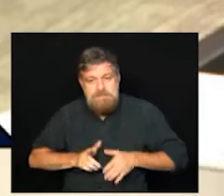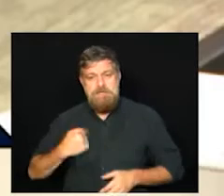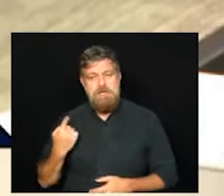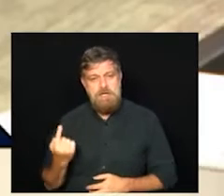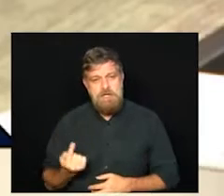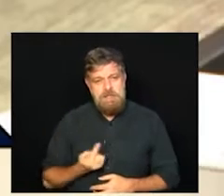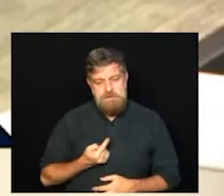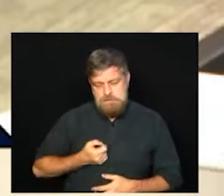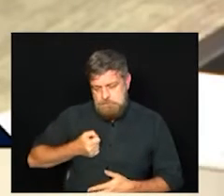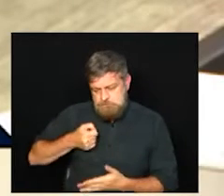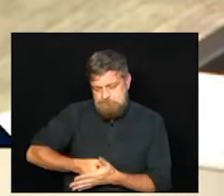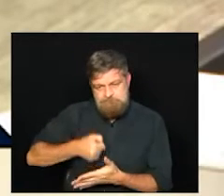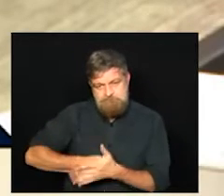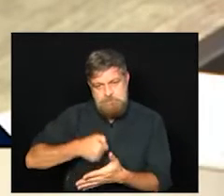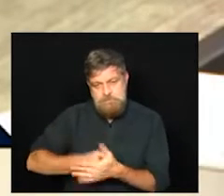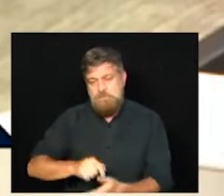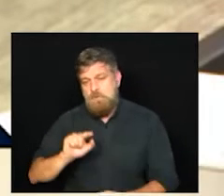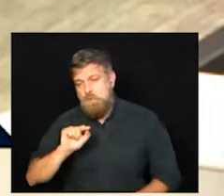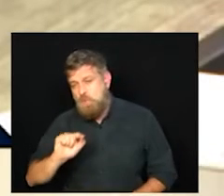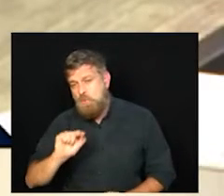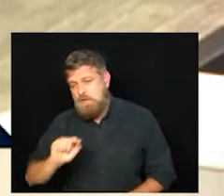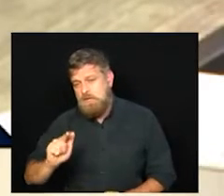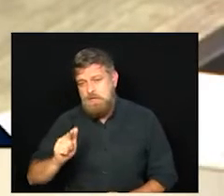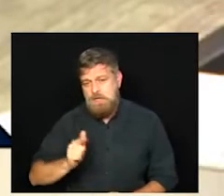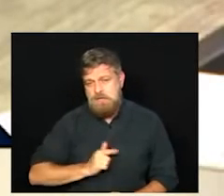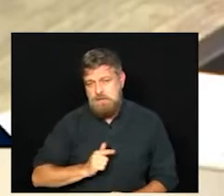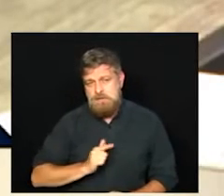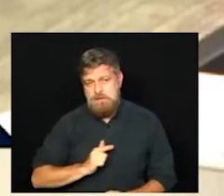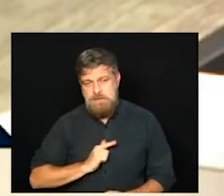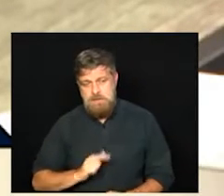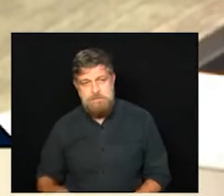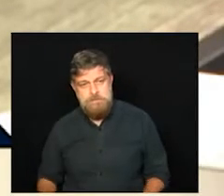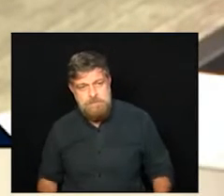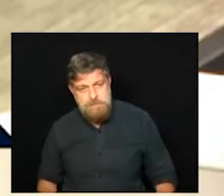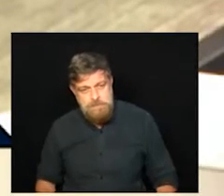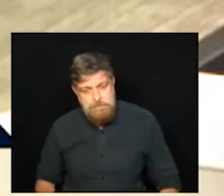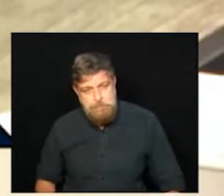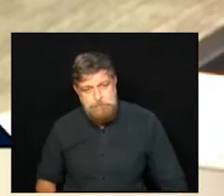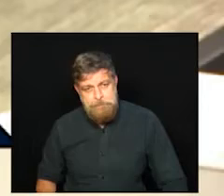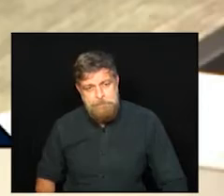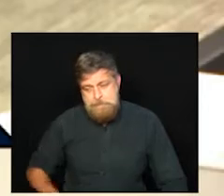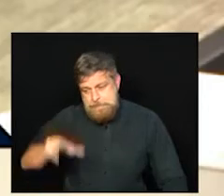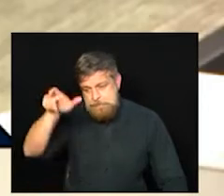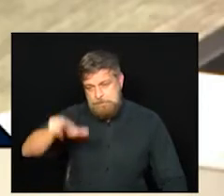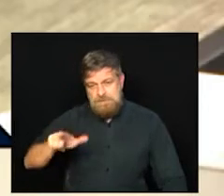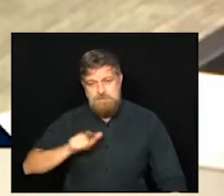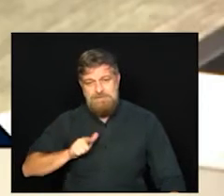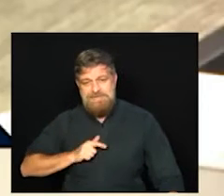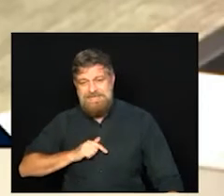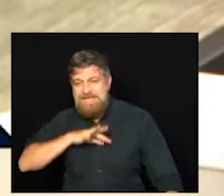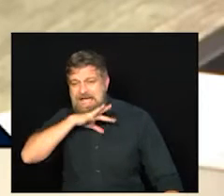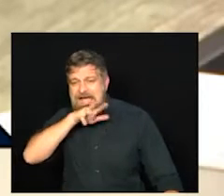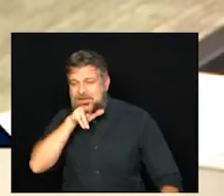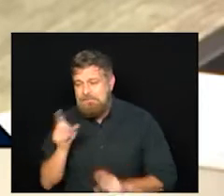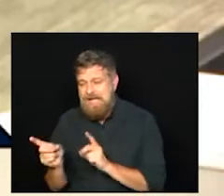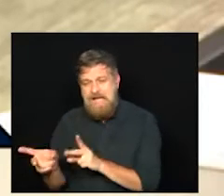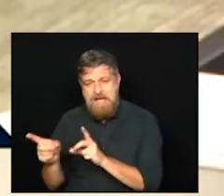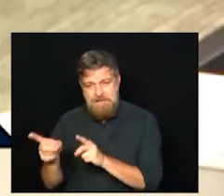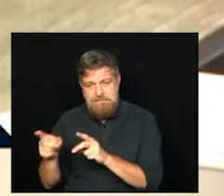gente força, força com que esses criadores clandestinos